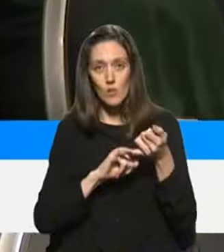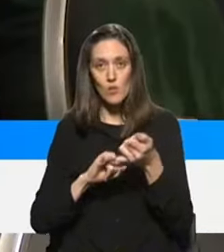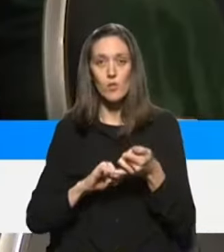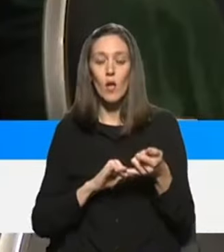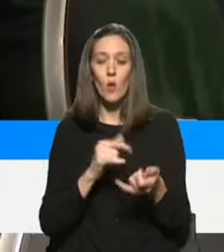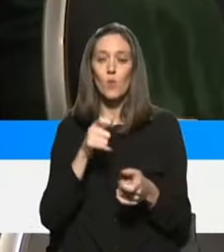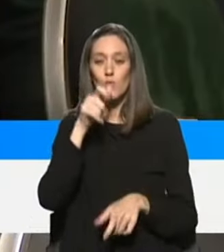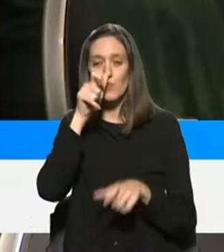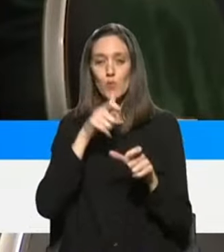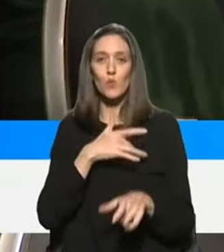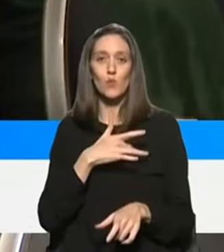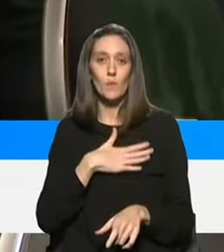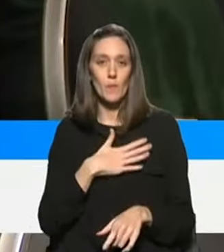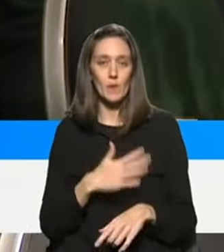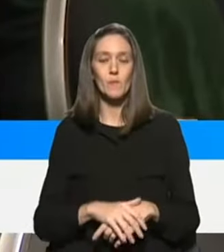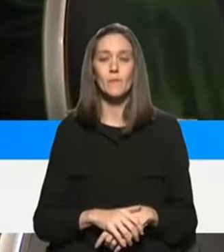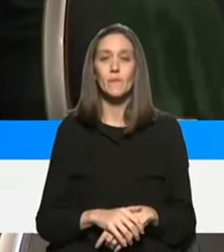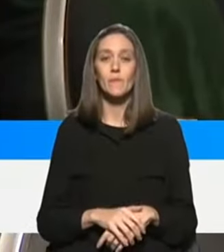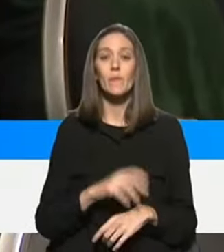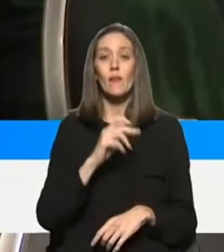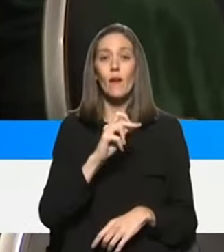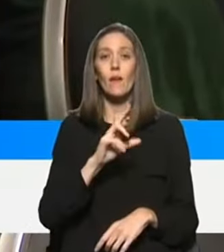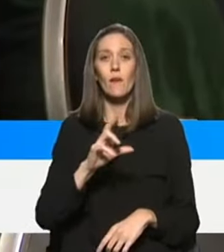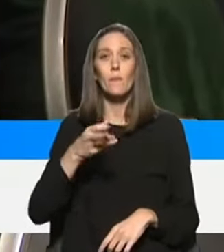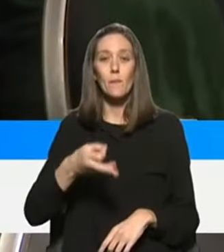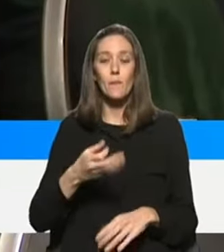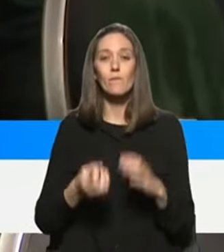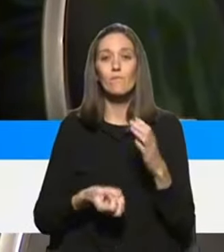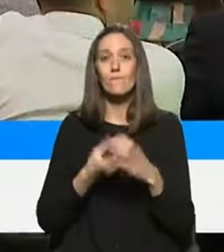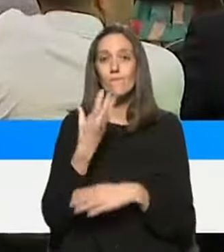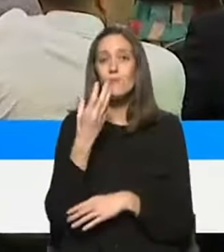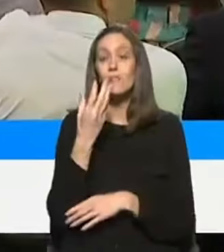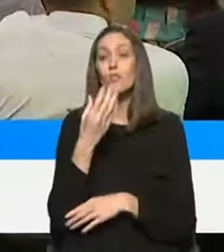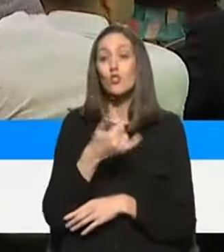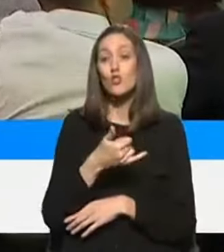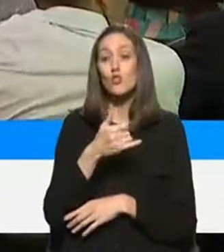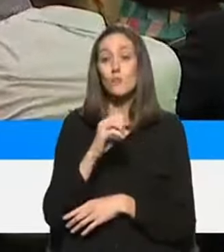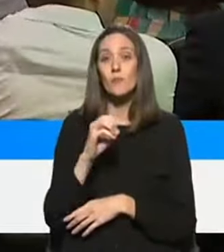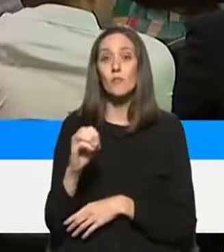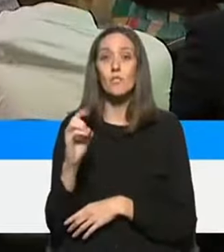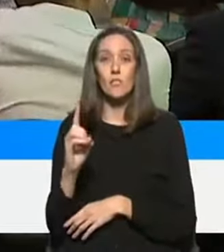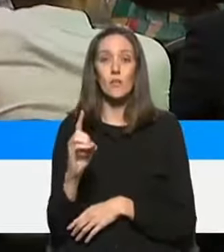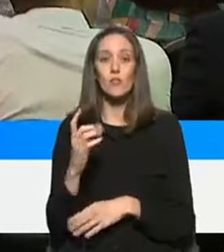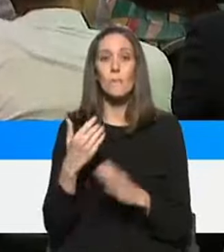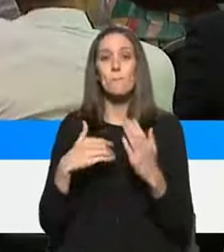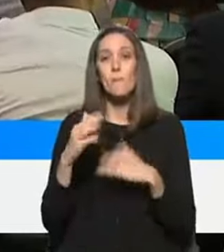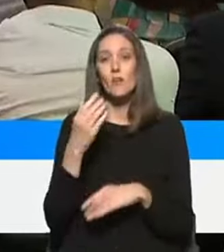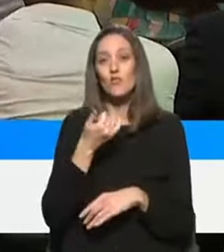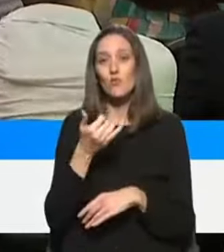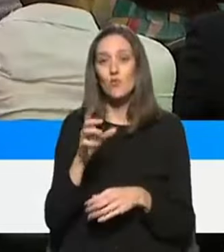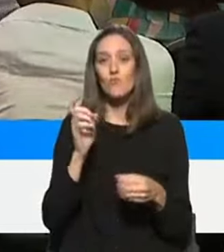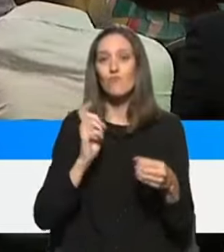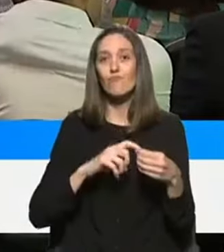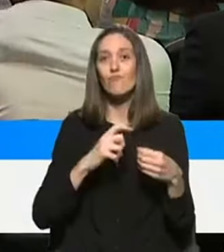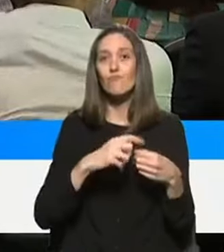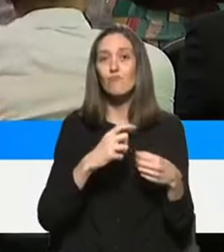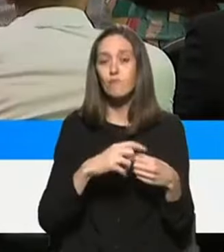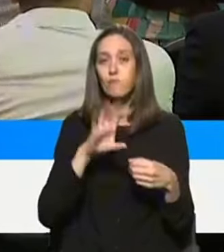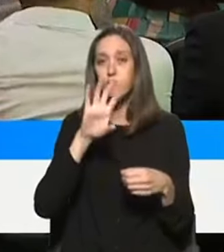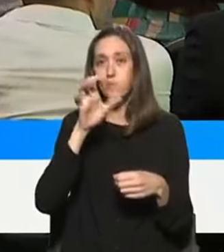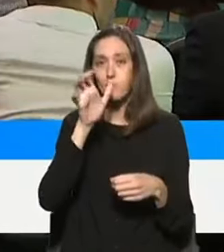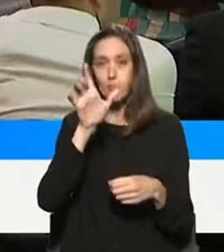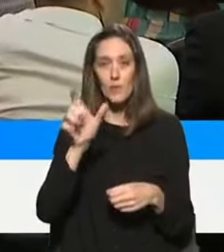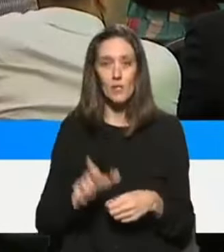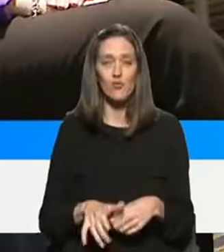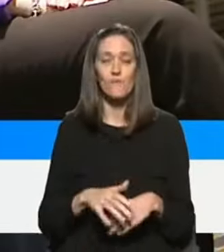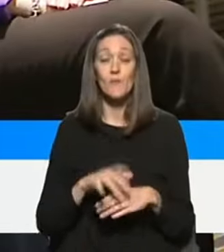os empresários. A ARP foi fundada em 2006, conta com mais de 200 associados em todo o país. O